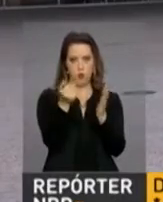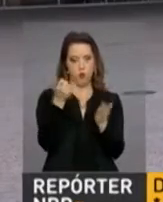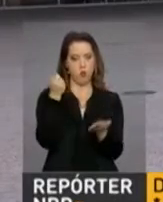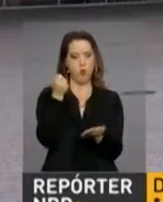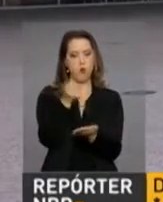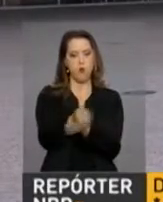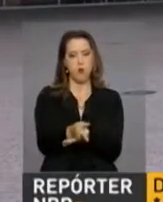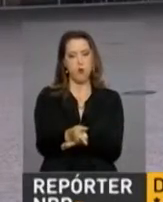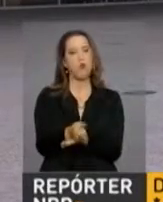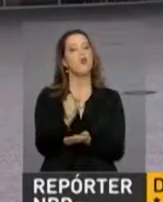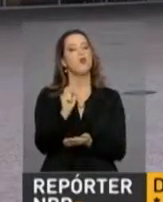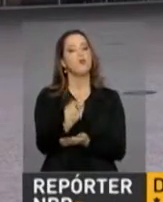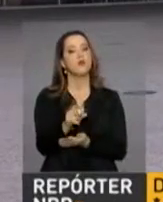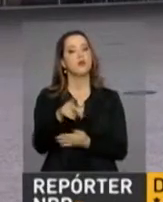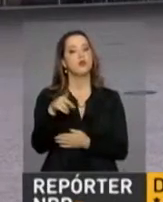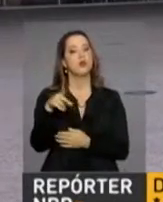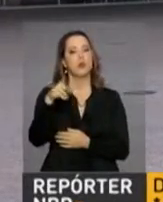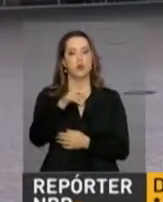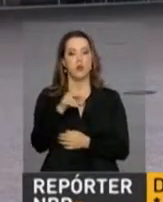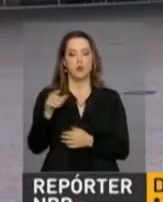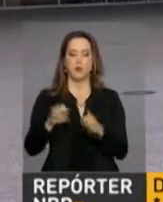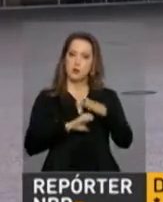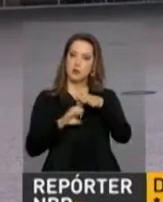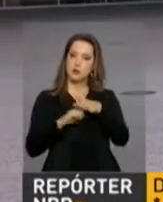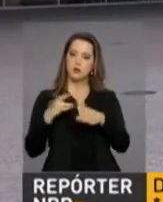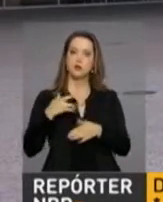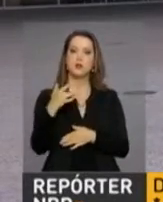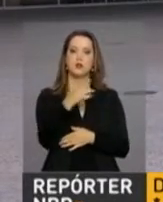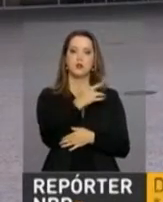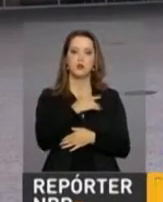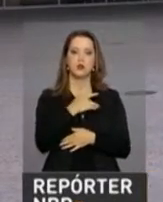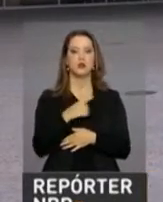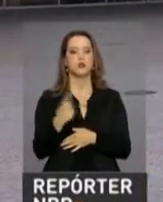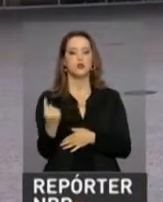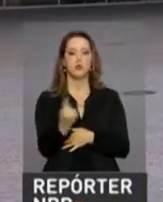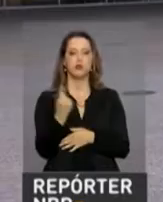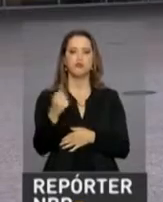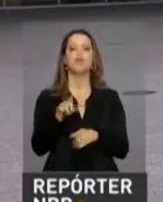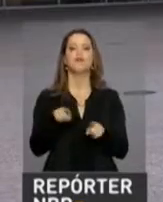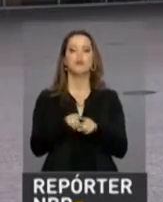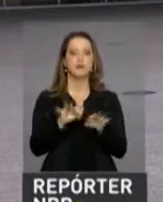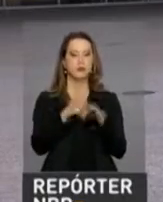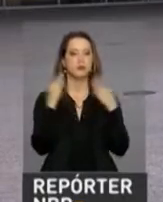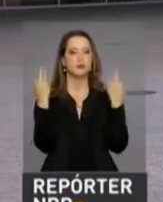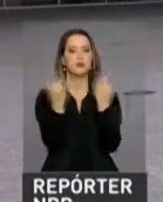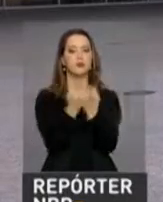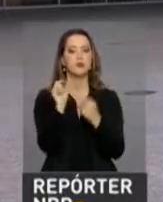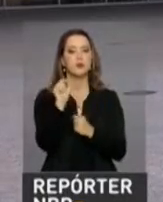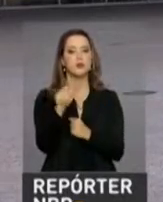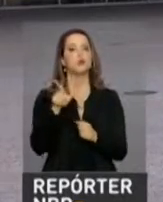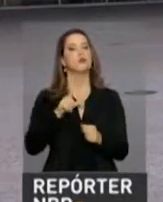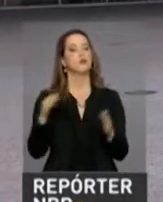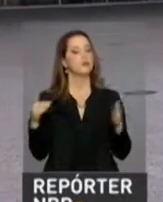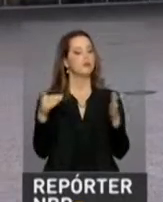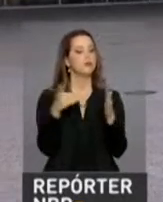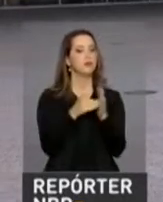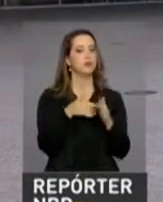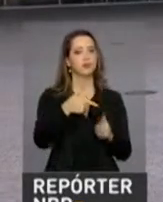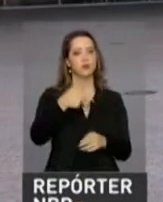para os planos de saúde individuais e familiares esse índice então deve ser de até